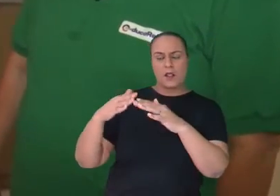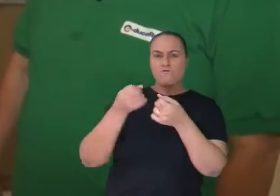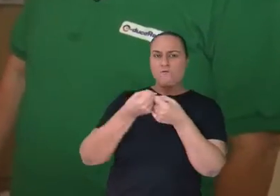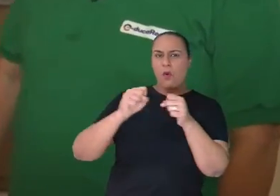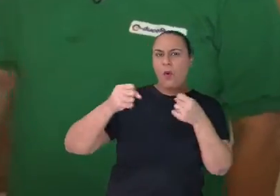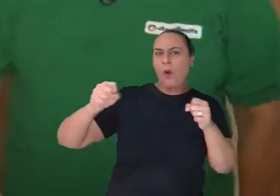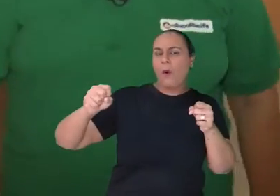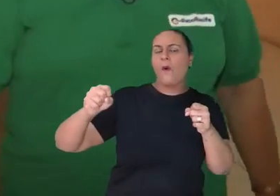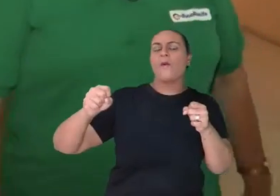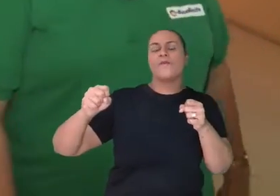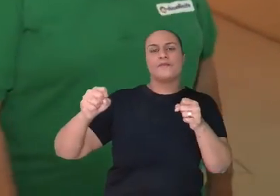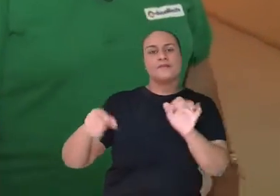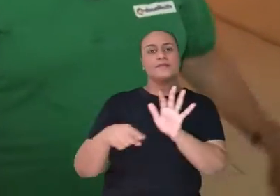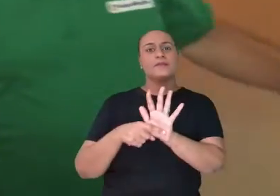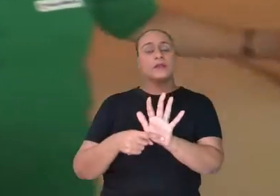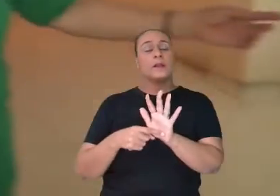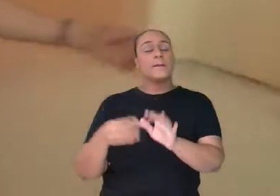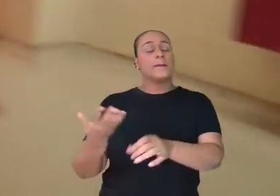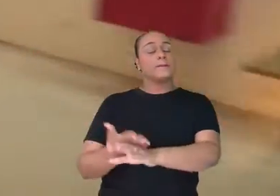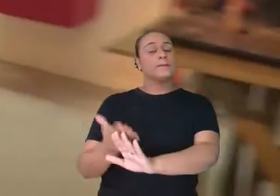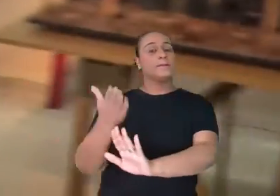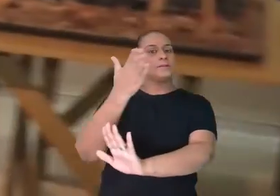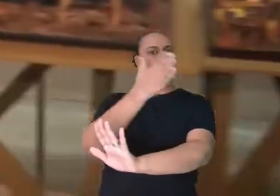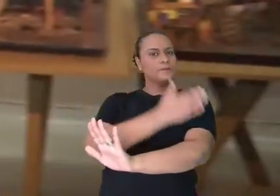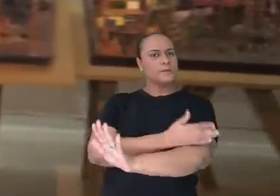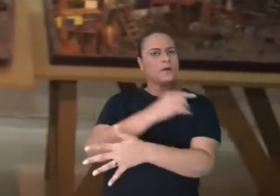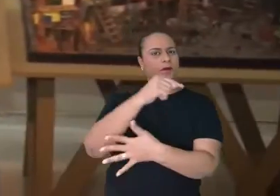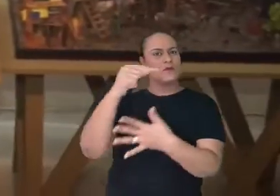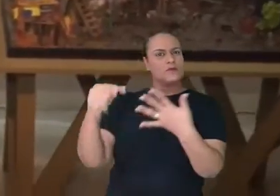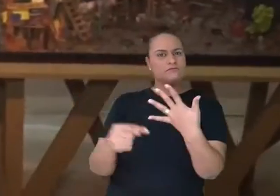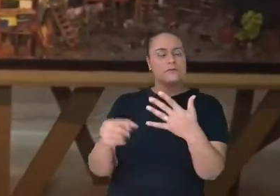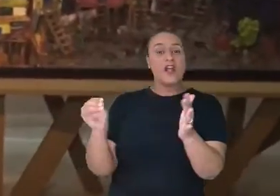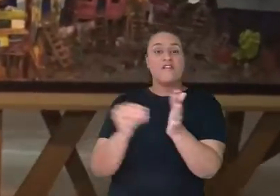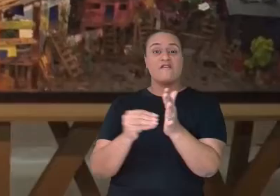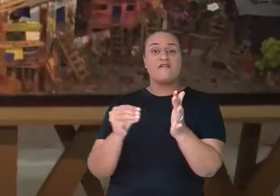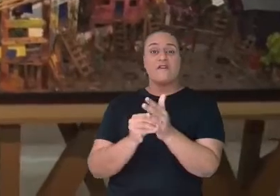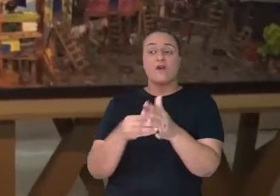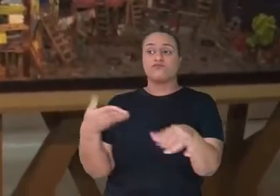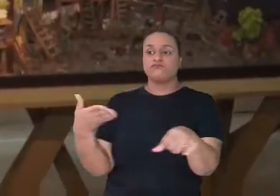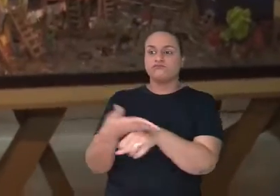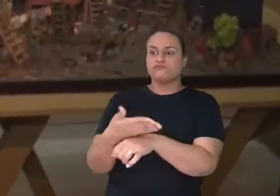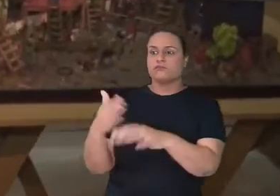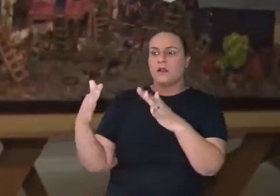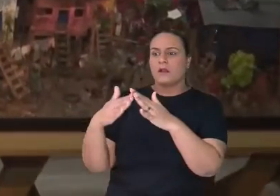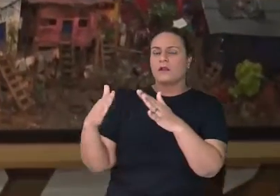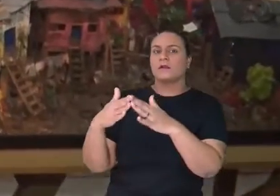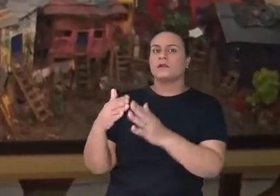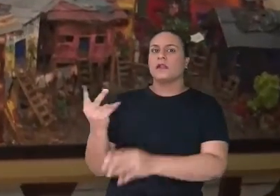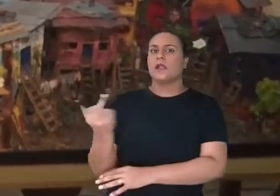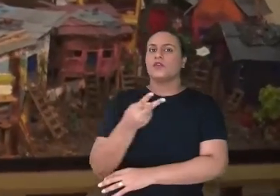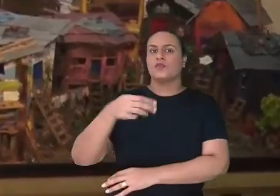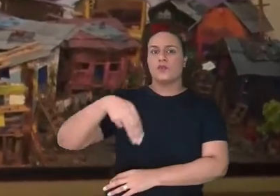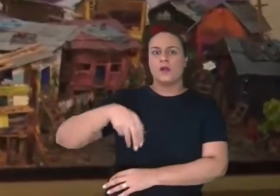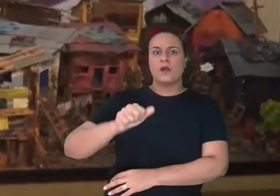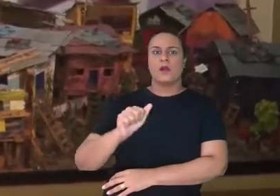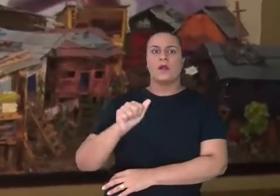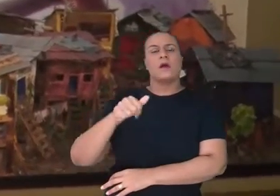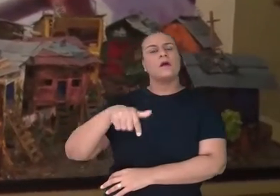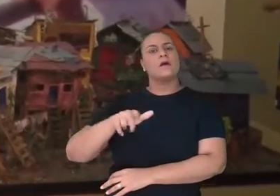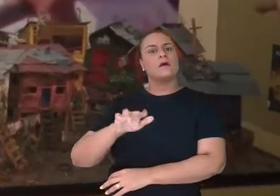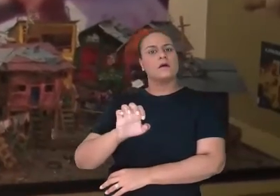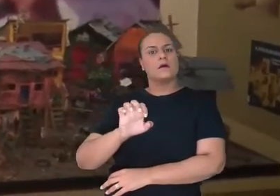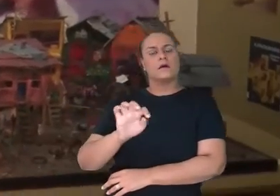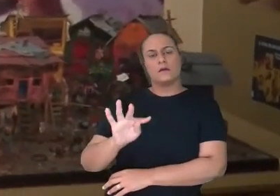questões contemporâneas de falta de acesso à moradia. Então aqui a gente tem essas duas maquetes que são de uma